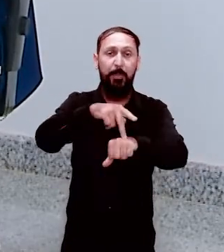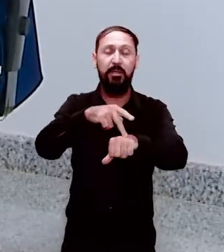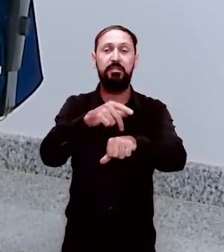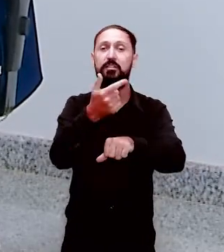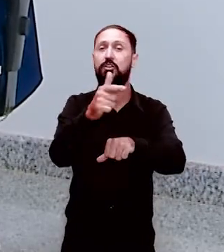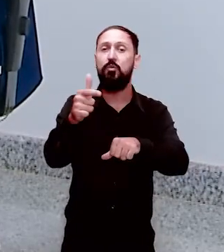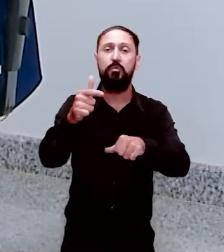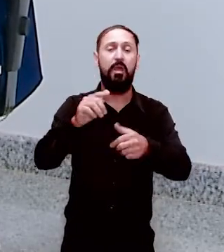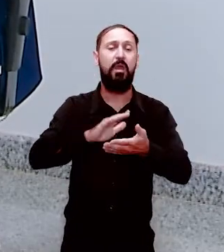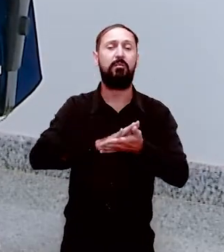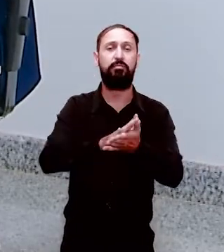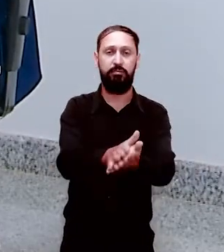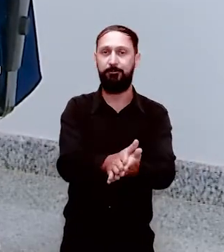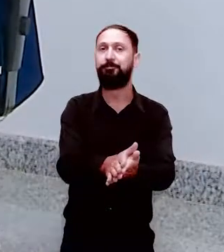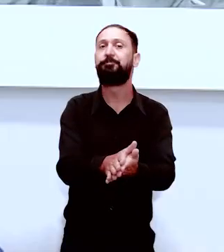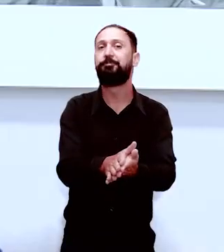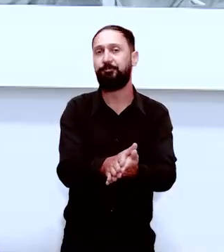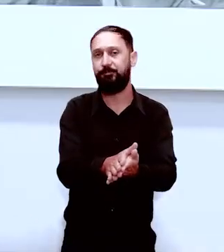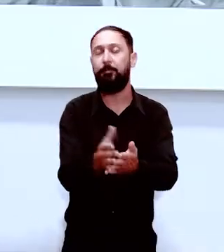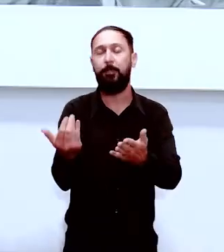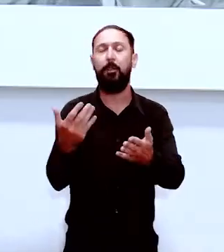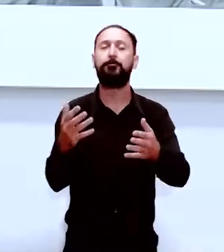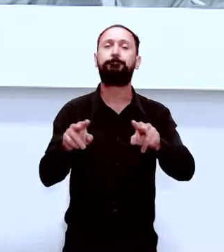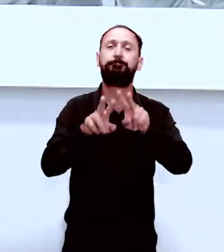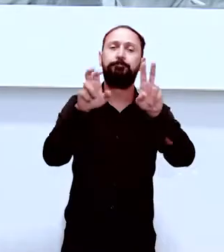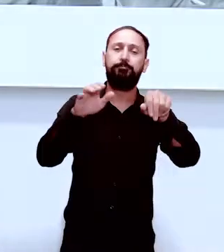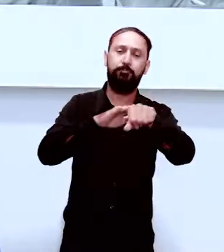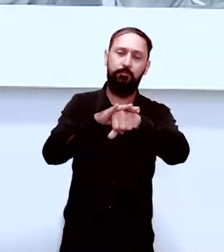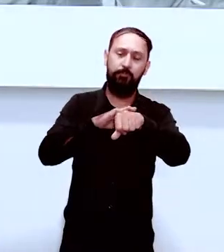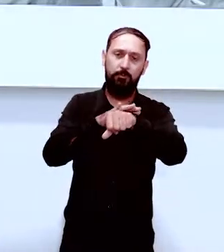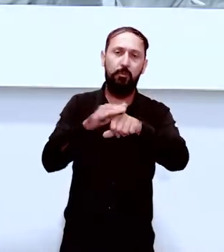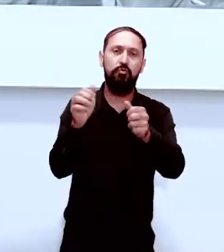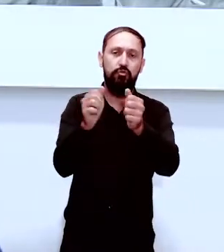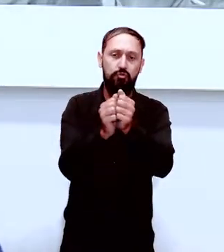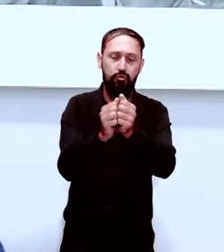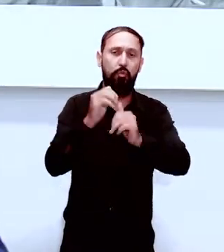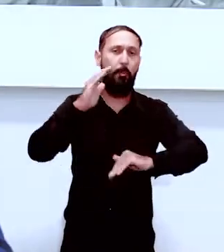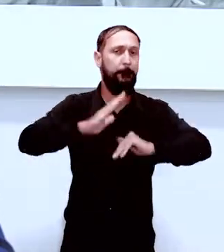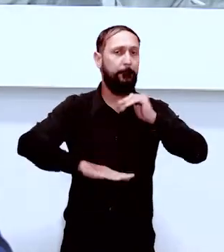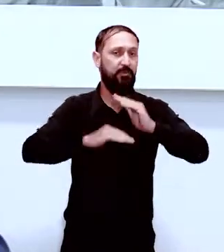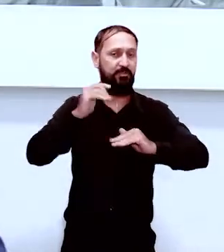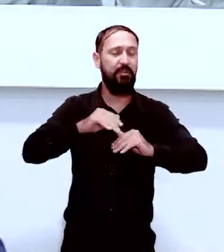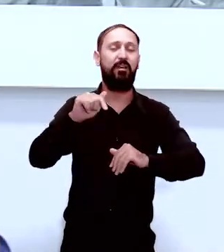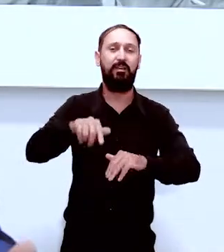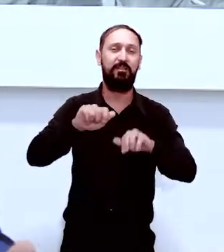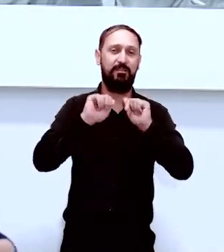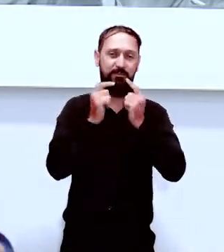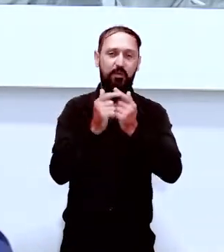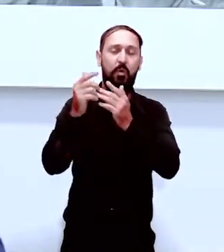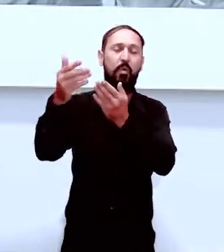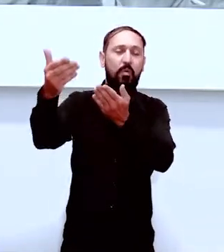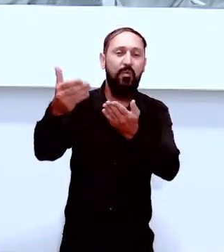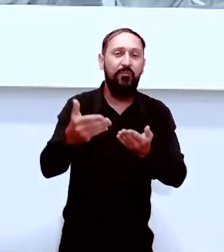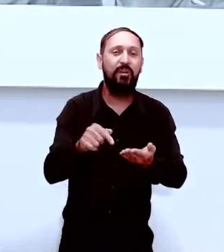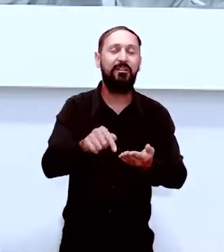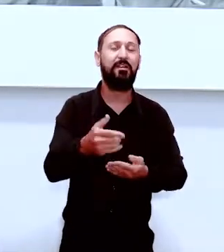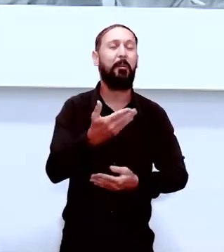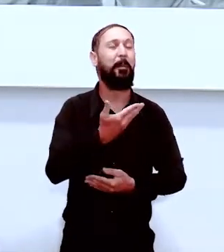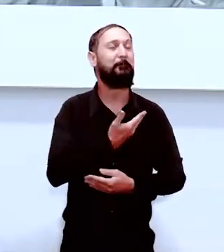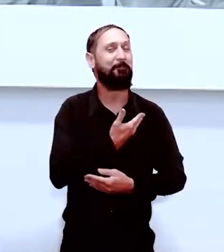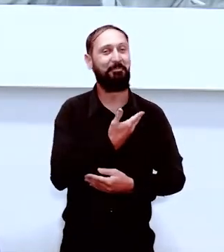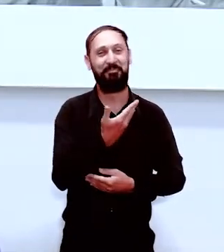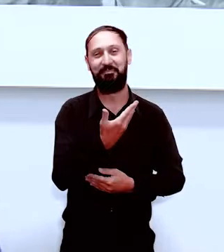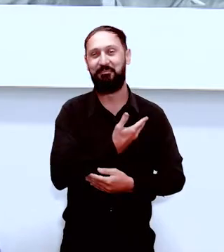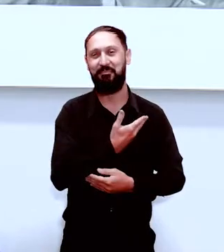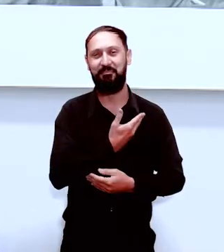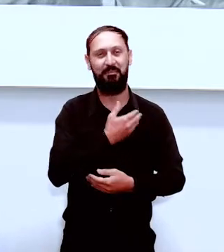país ser um país que não tenha racismo. E para conversar com os servidores da Assembleia, conversar com você, eu convidei